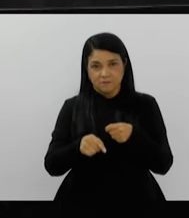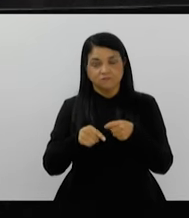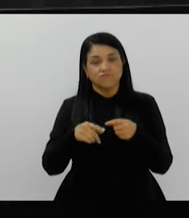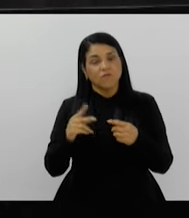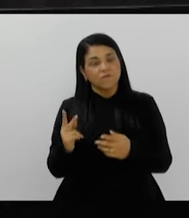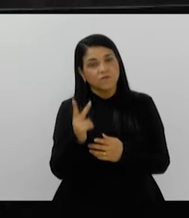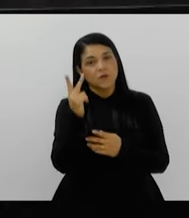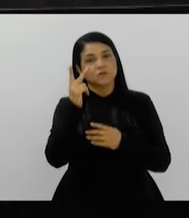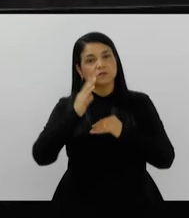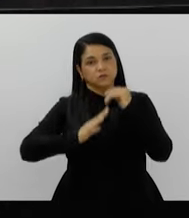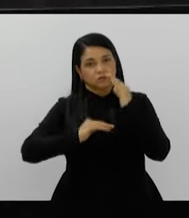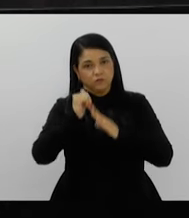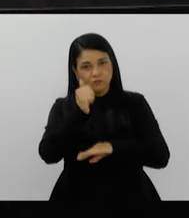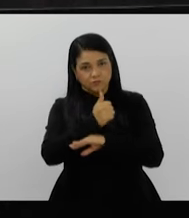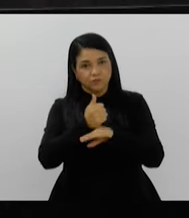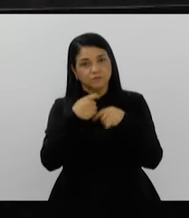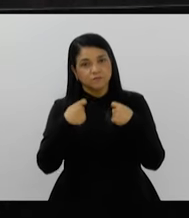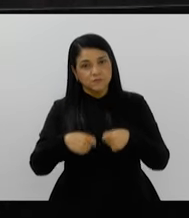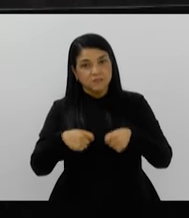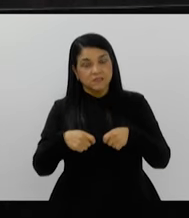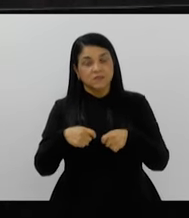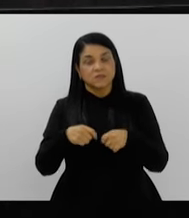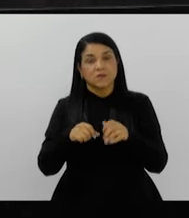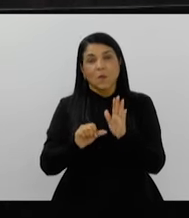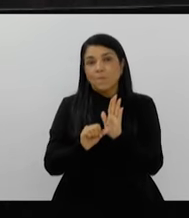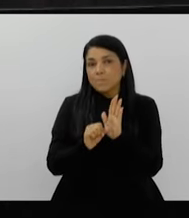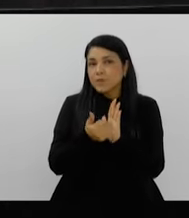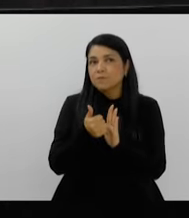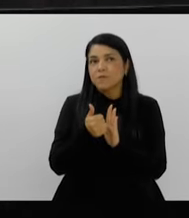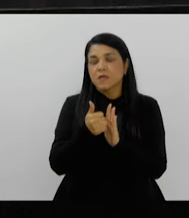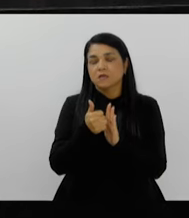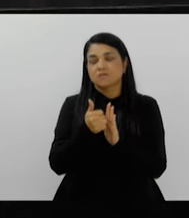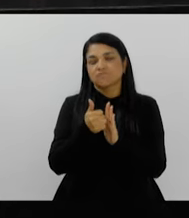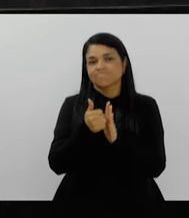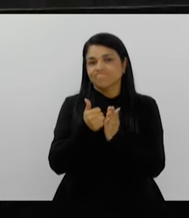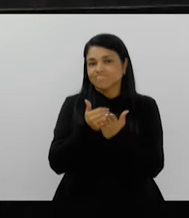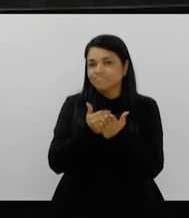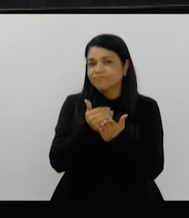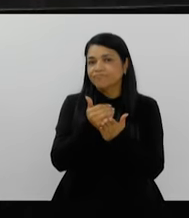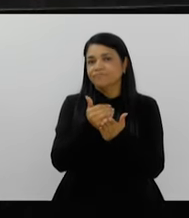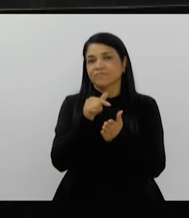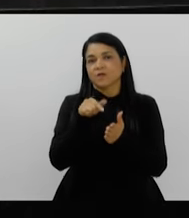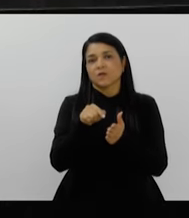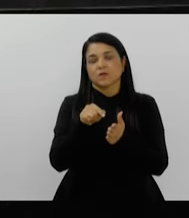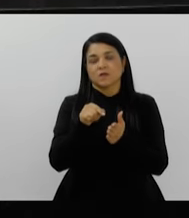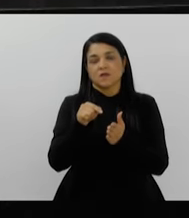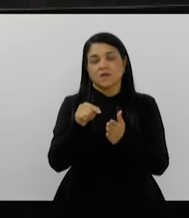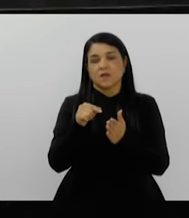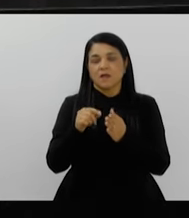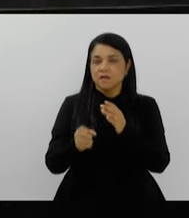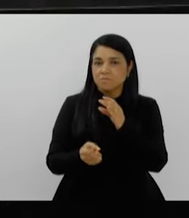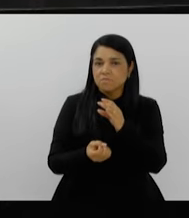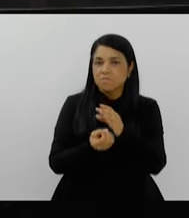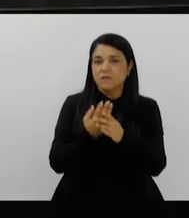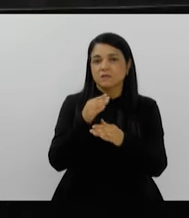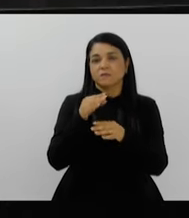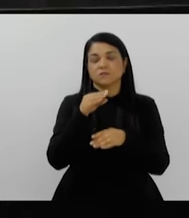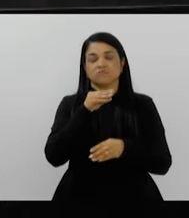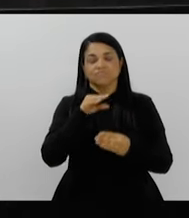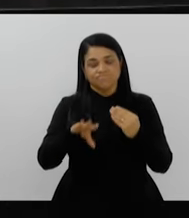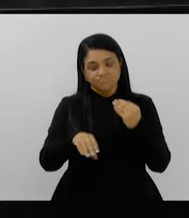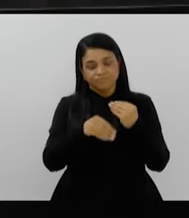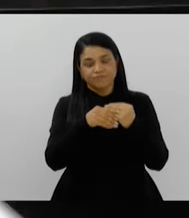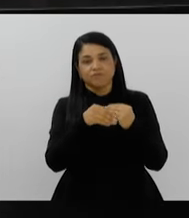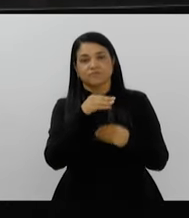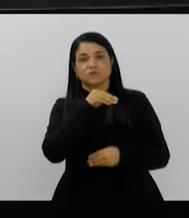dos profissionais. E o primeiro pontapé é a implementação do piso